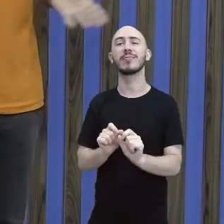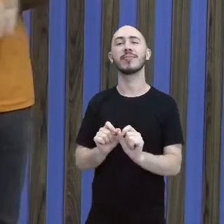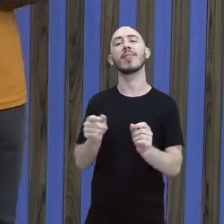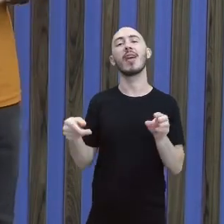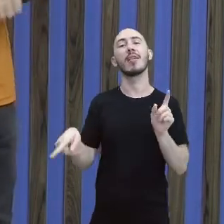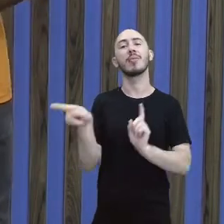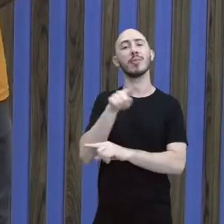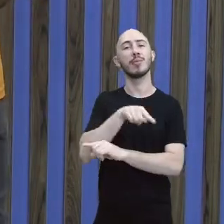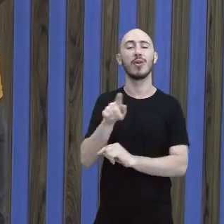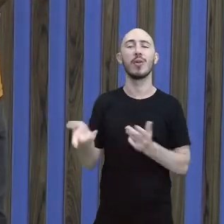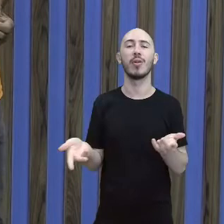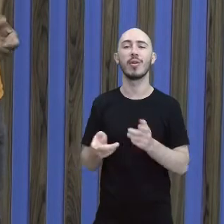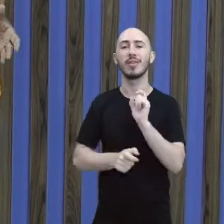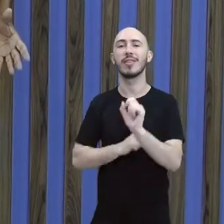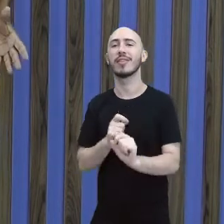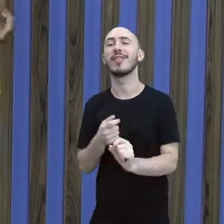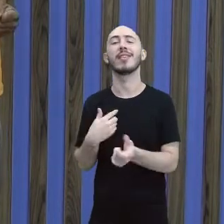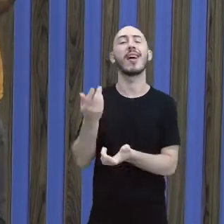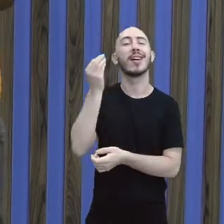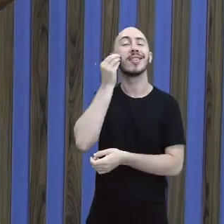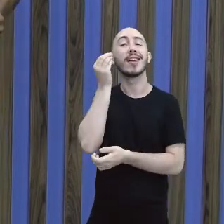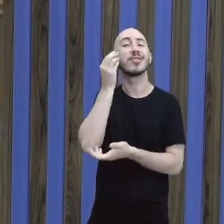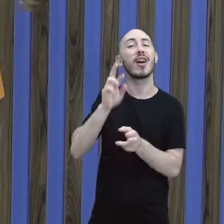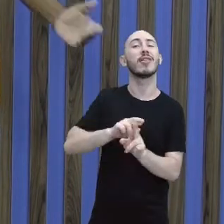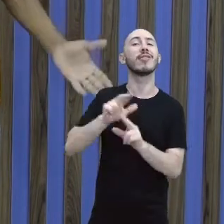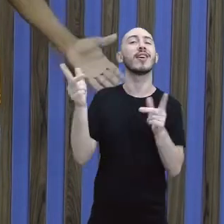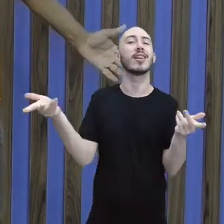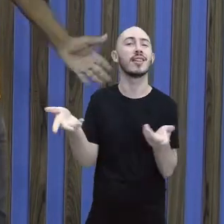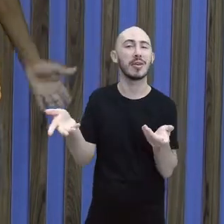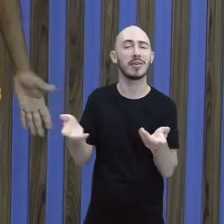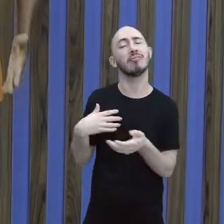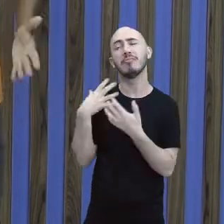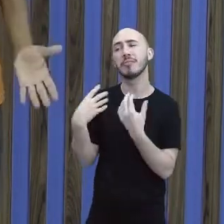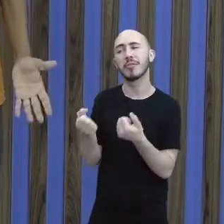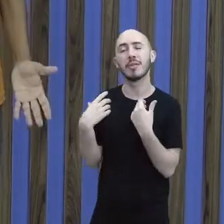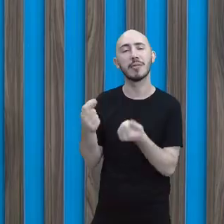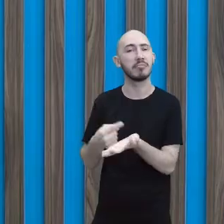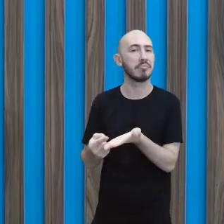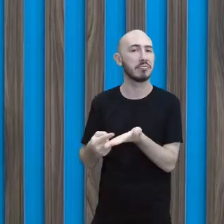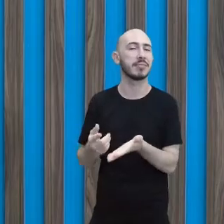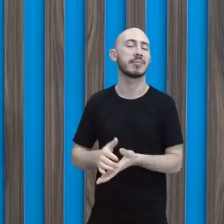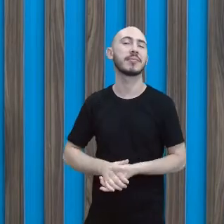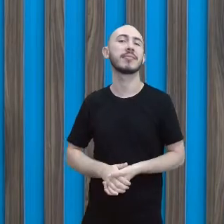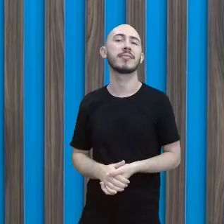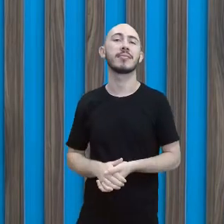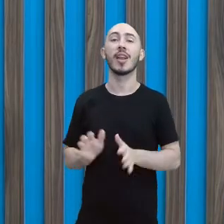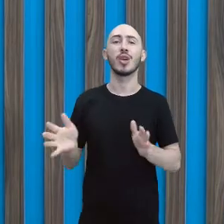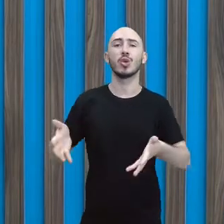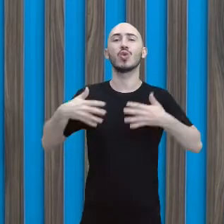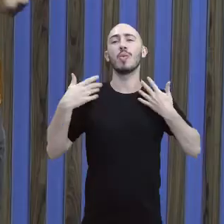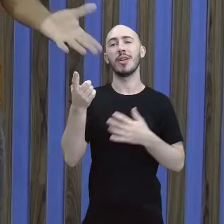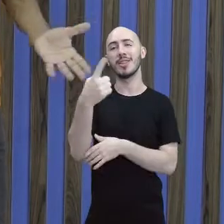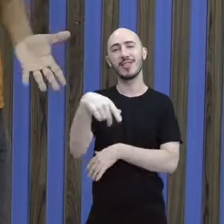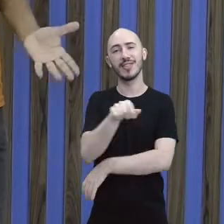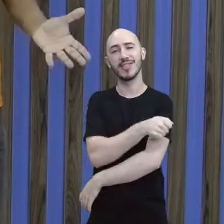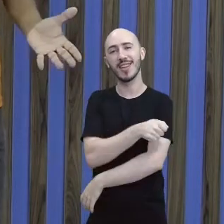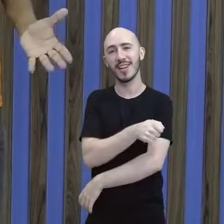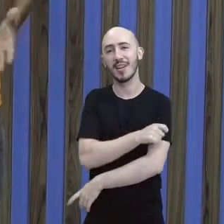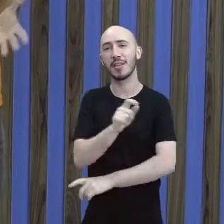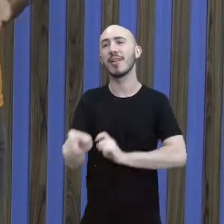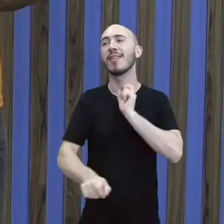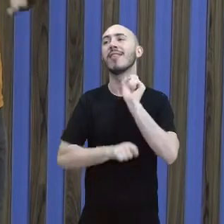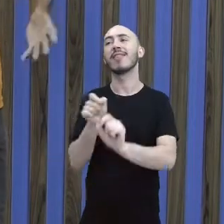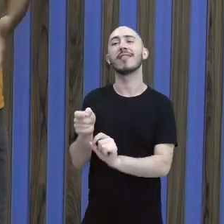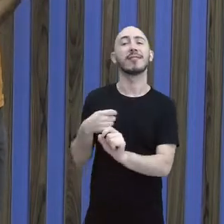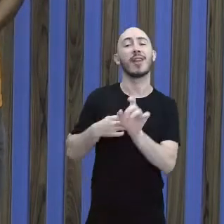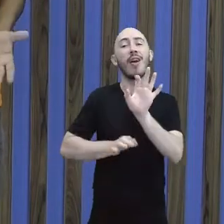coisa do professor Gilson, né? Vamos fazer diferente, Eu disse, vamos, professor, fazer diferente, fazer surpresa para eles, aí ele cria